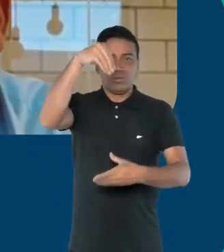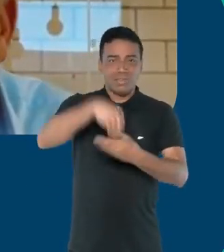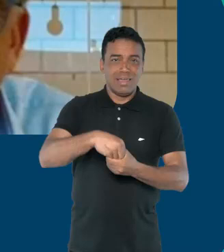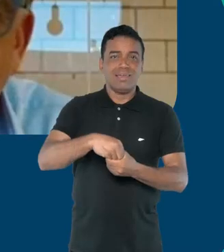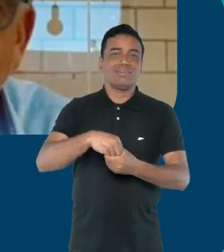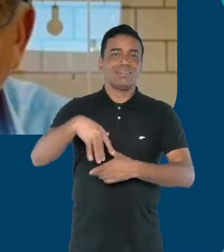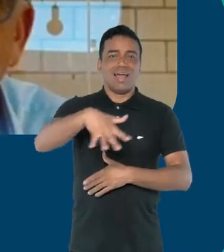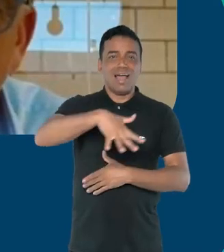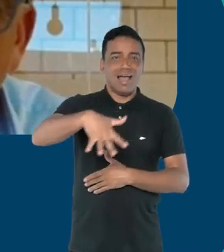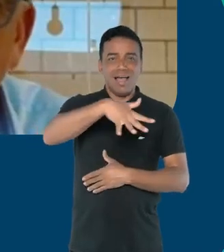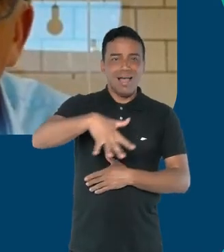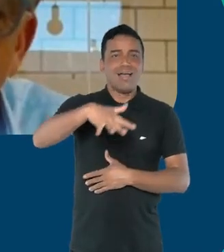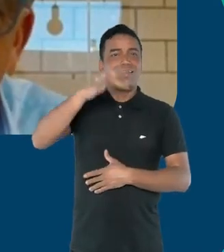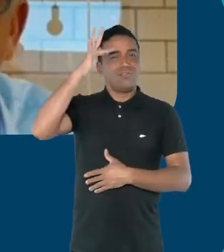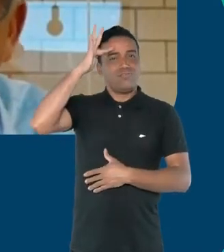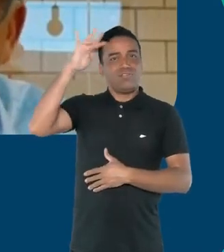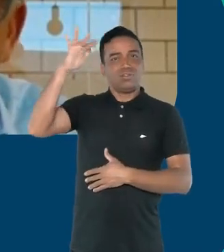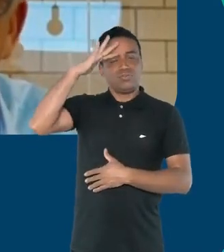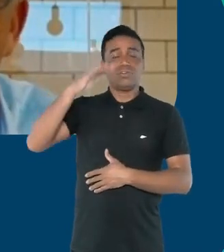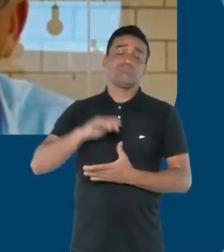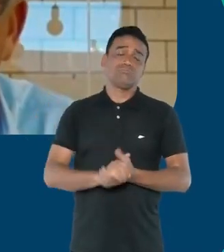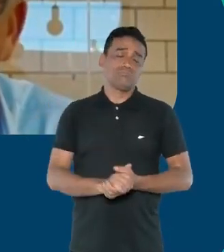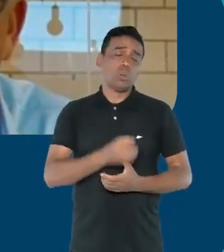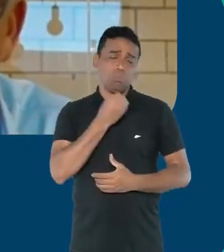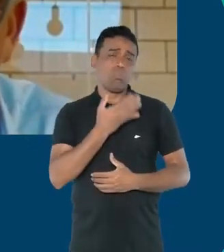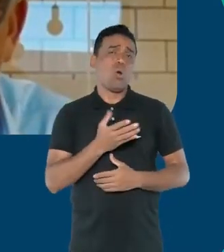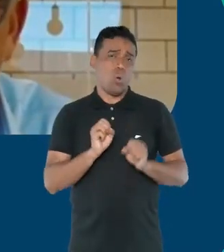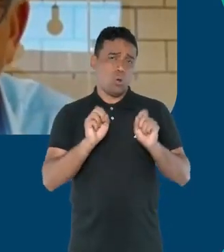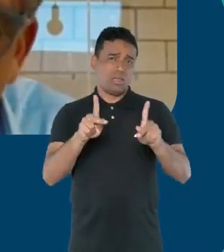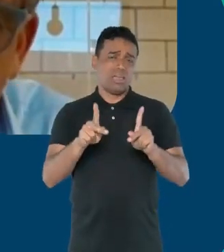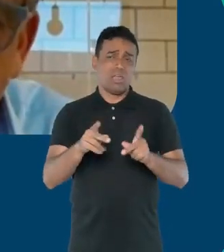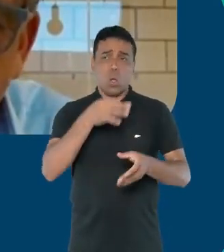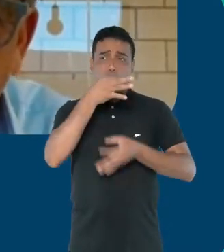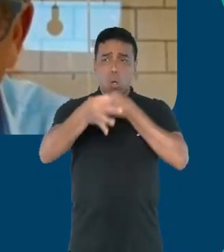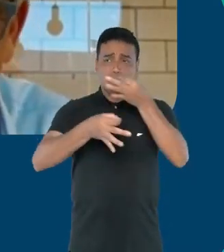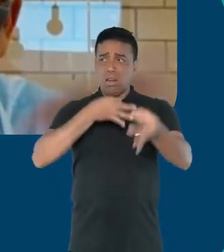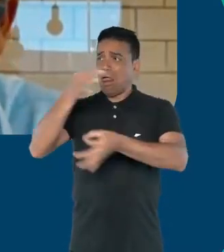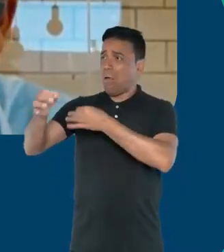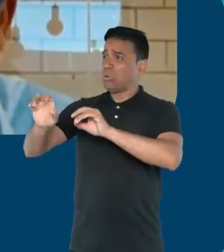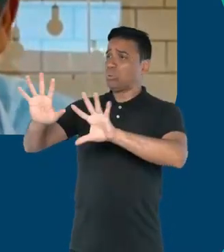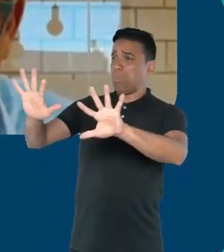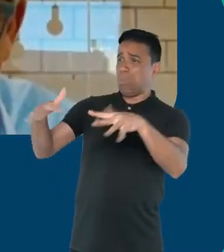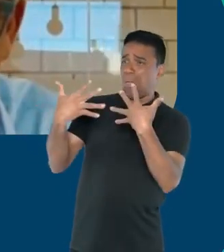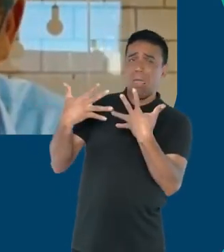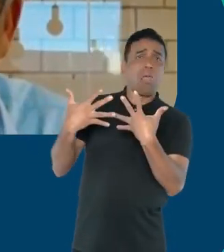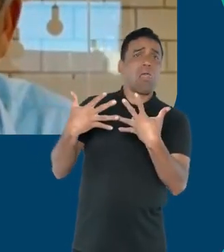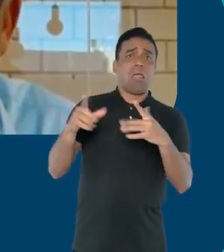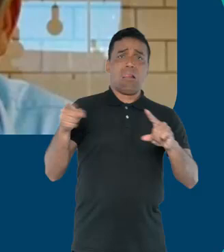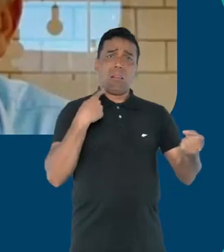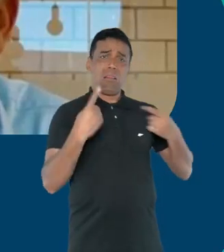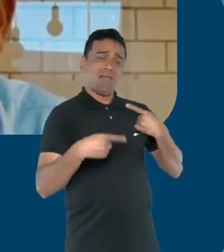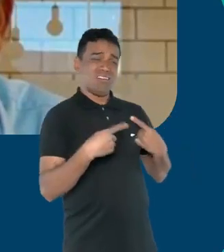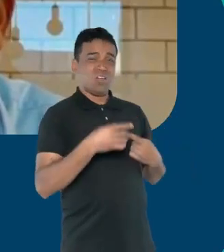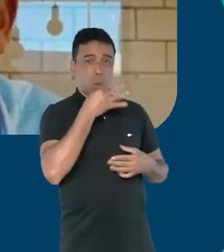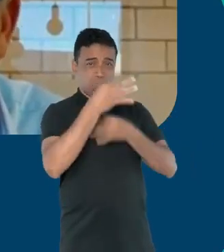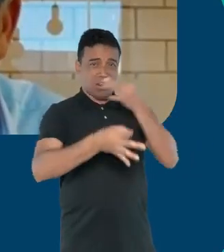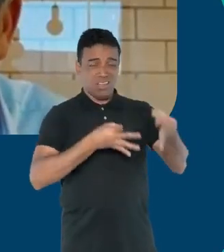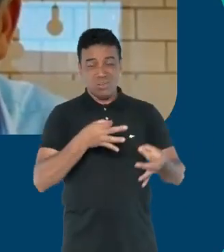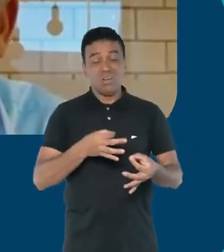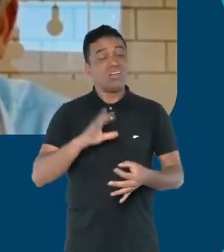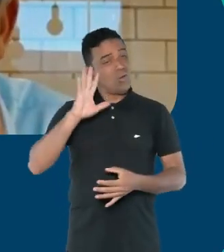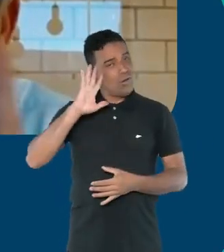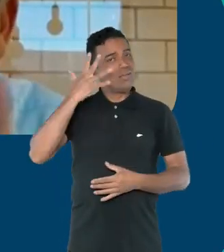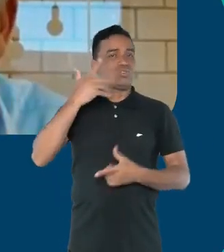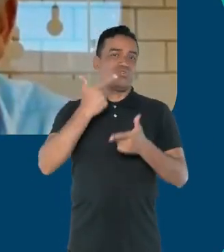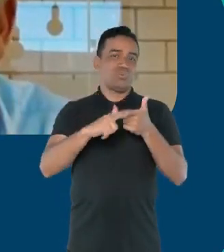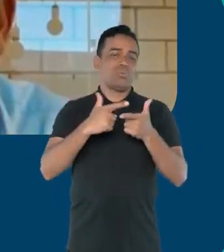filosofia, ele diz: bom, ok, eu vou abrir mão da opinião dos outros, da opinião alheia, e resolvo o